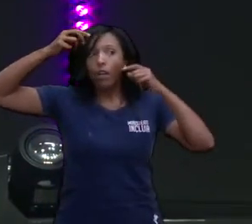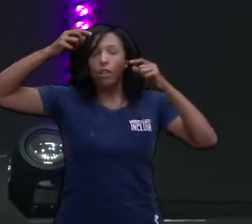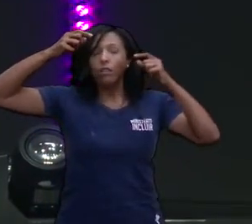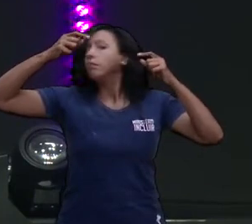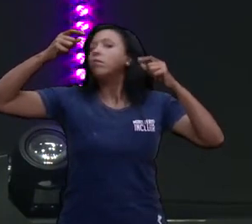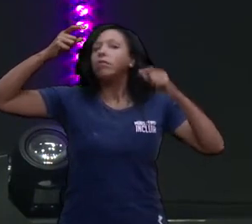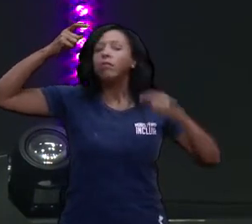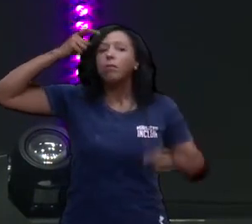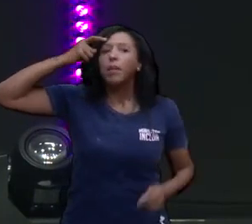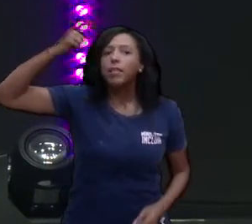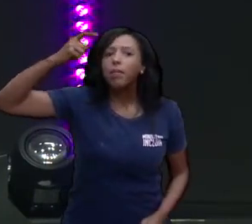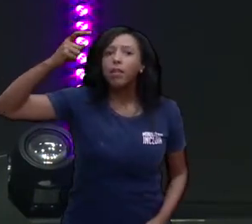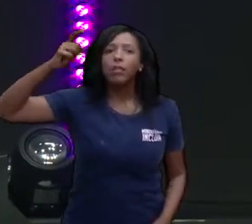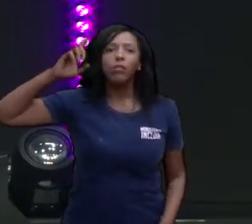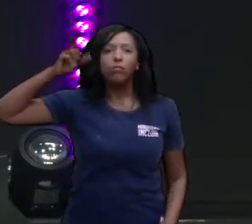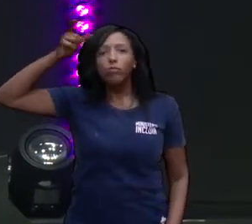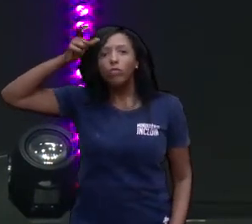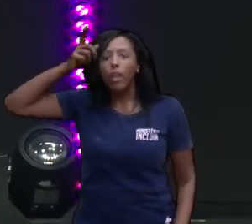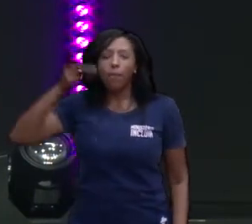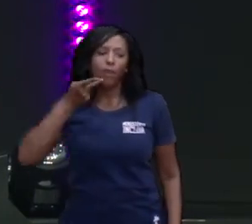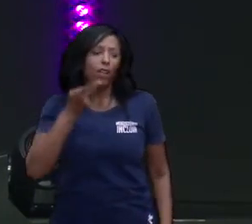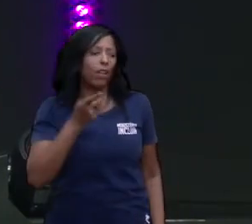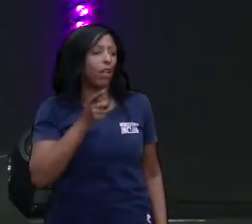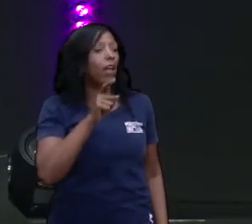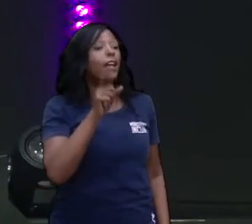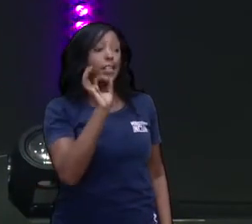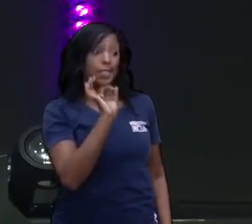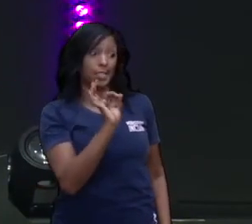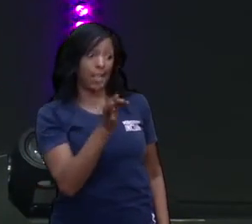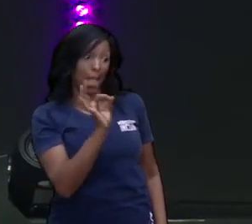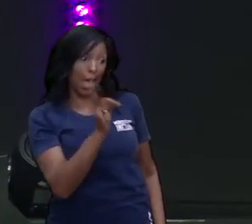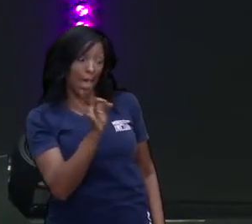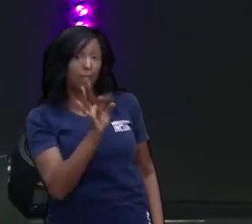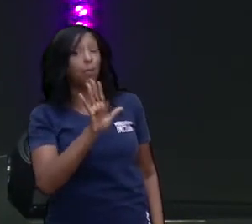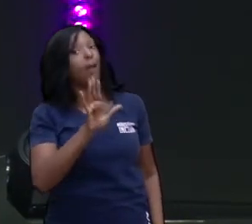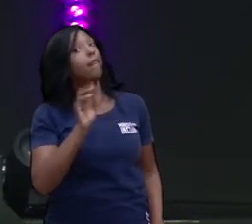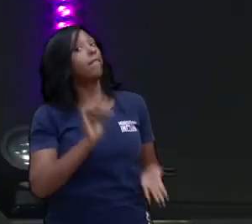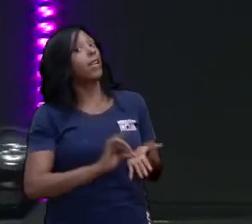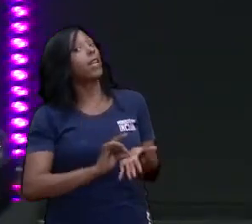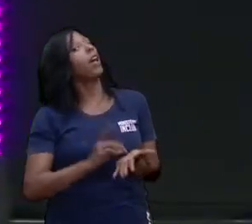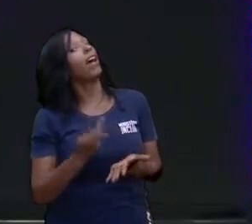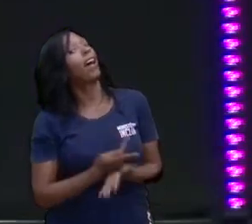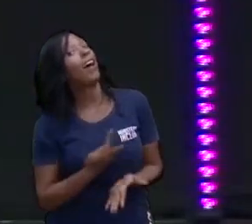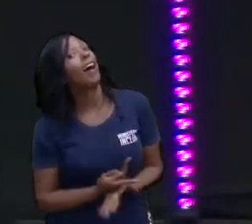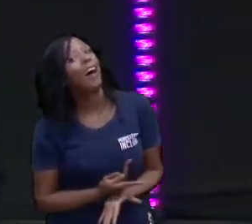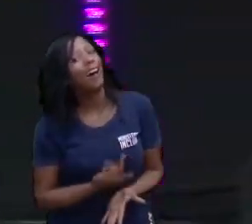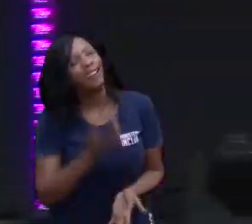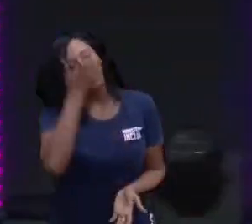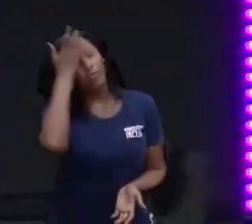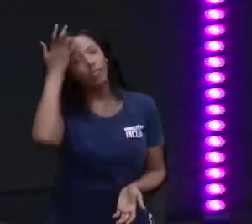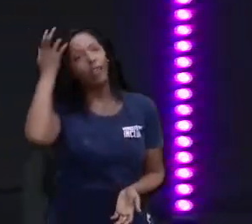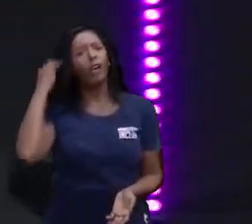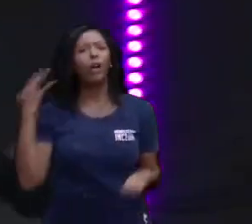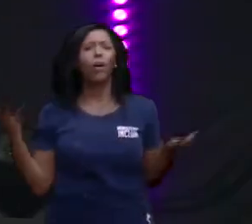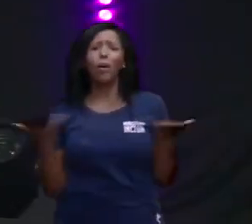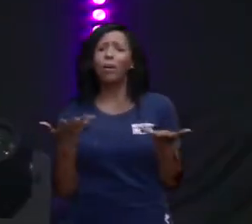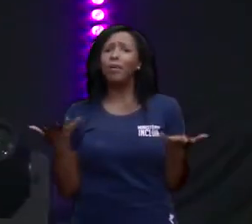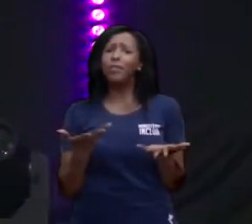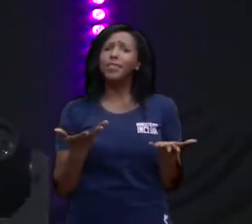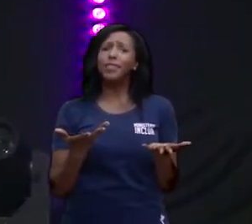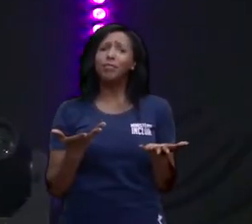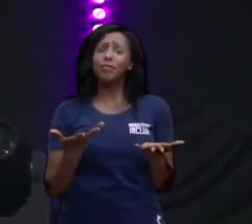e errado sobre nós mesmos e sobre Deus o tempo inteiro hoje no mundo é o tempo inteiro gente falando assim para gente